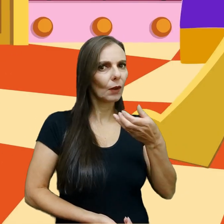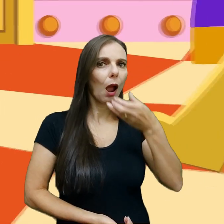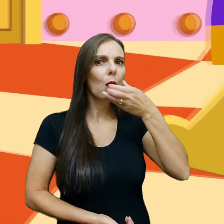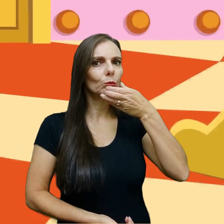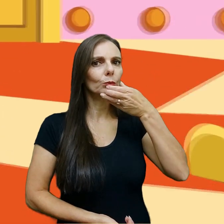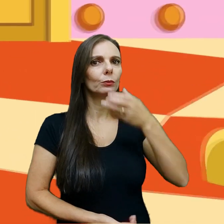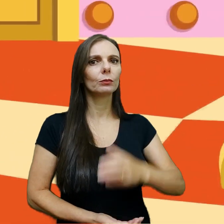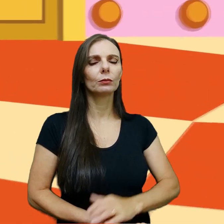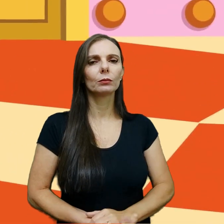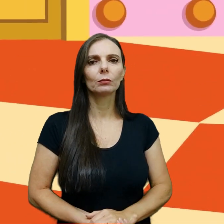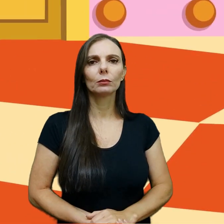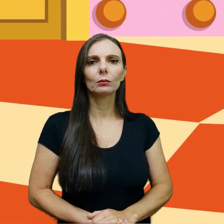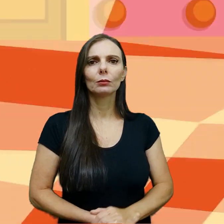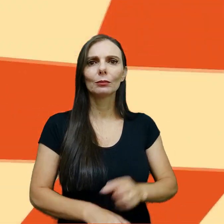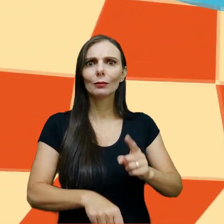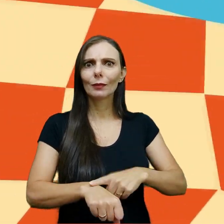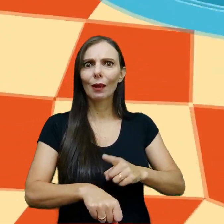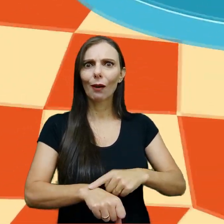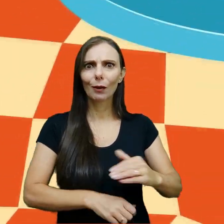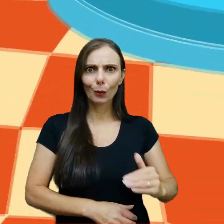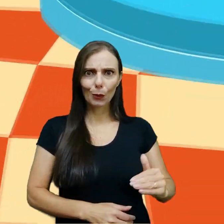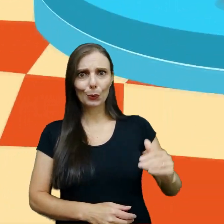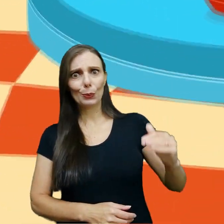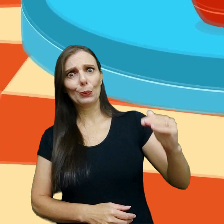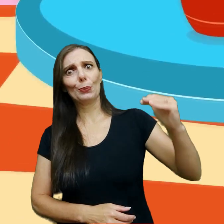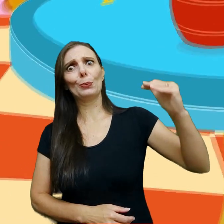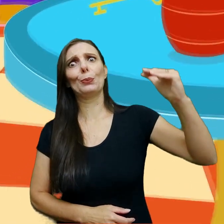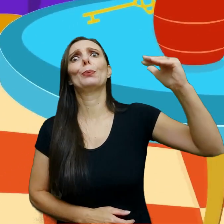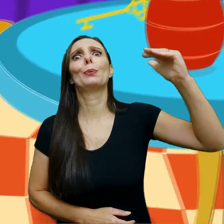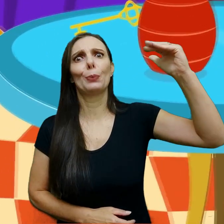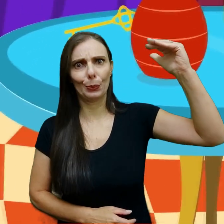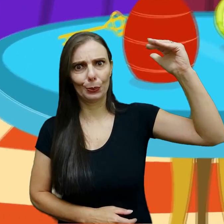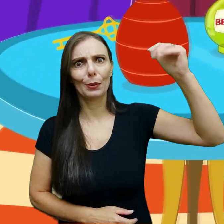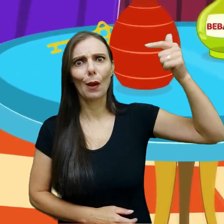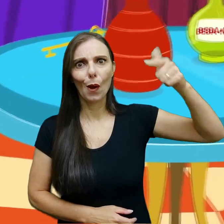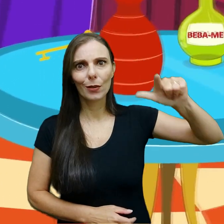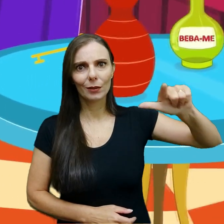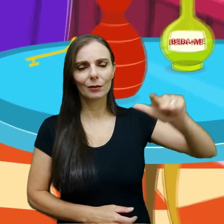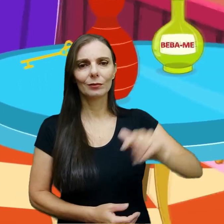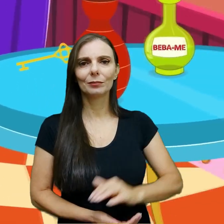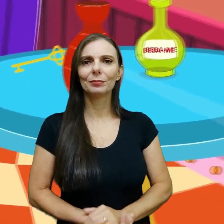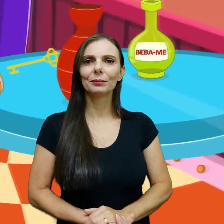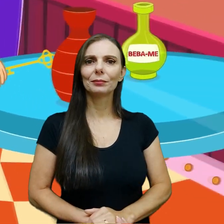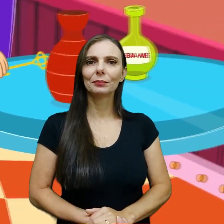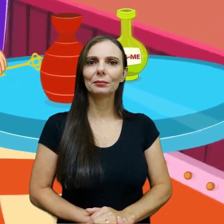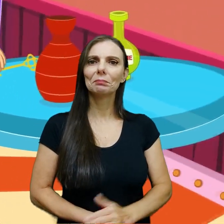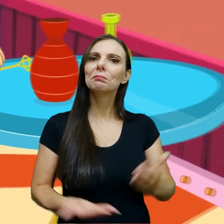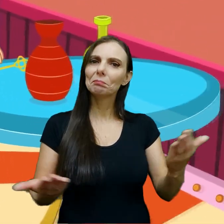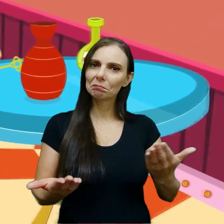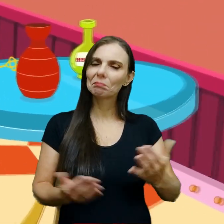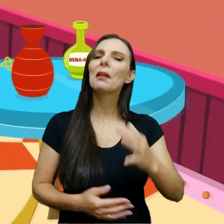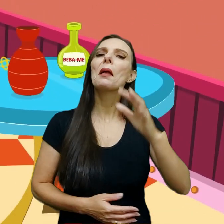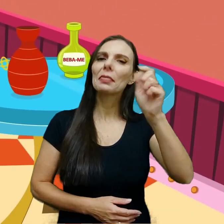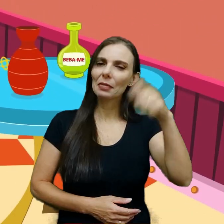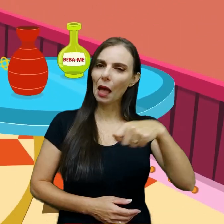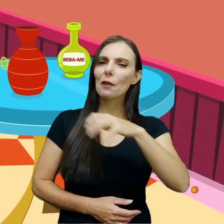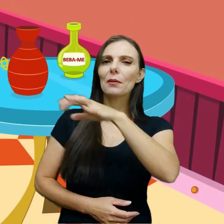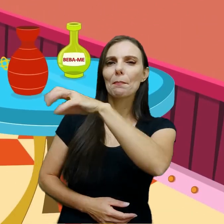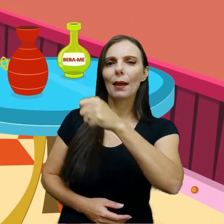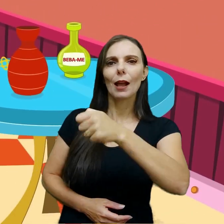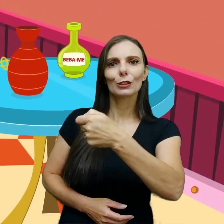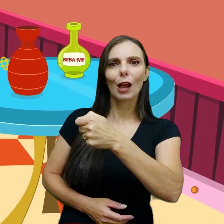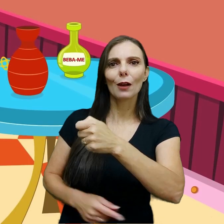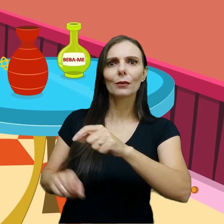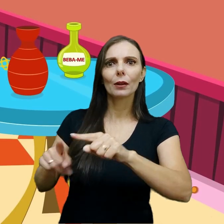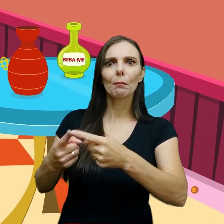Alice deu uma mordida no bolo. Naquele momento, ela começou a crescer novamente. Agora ela podia